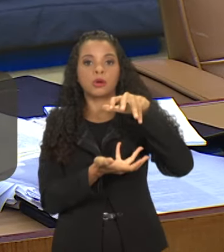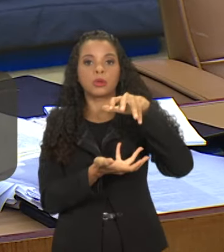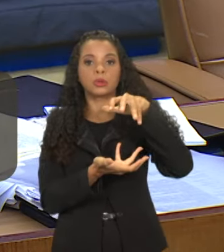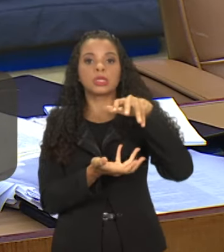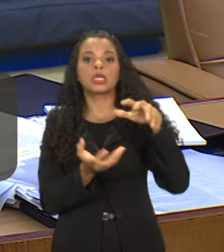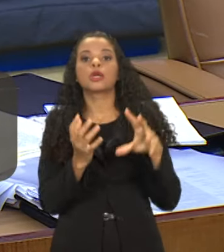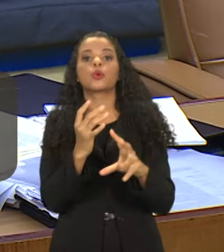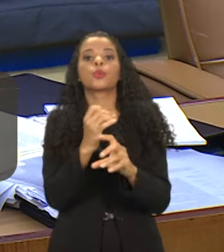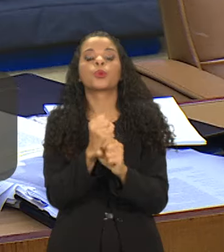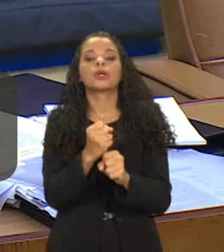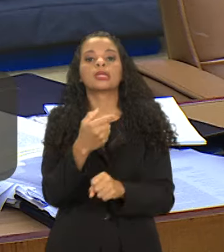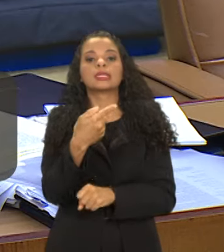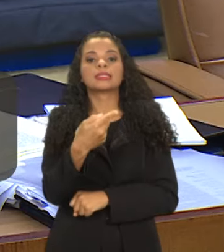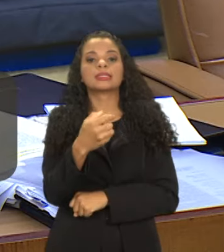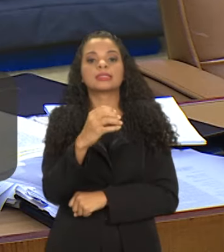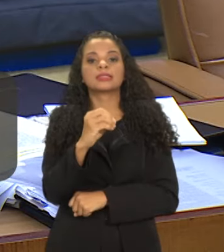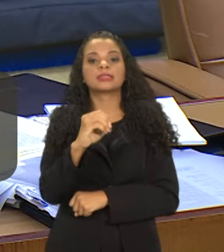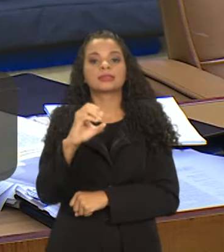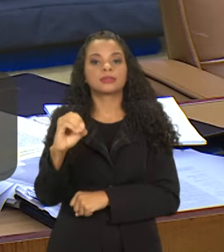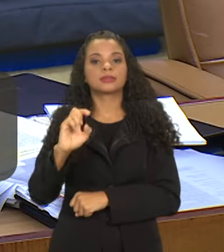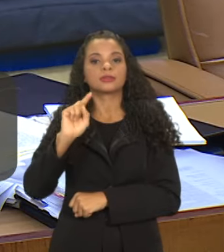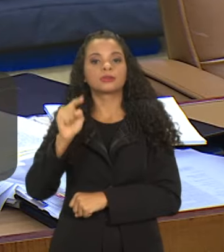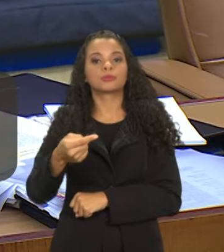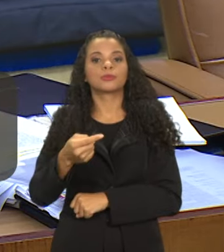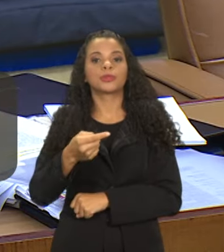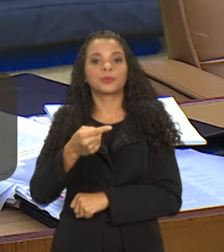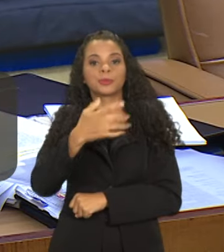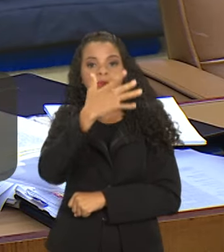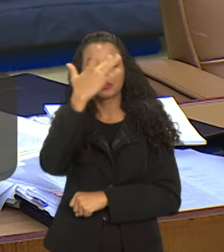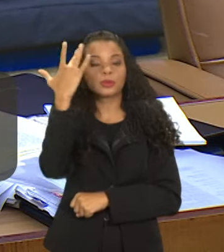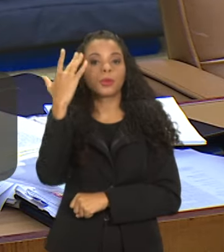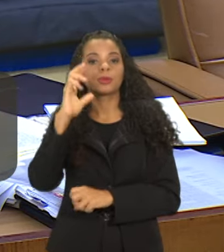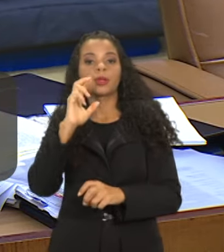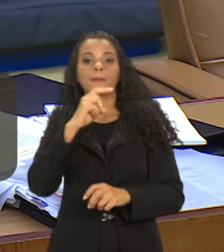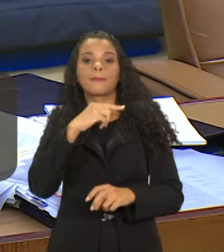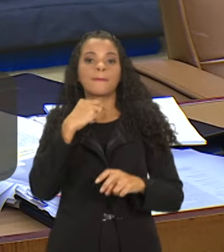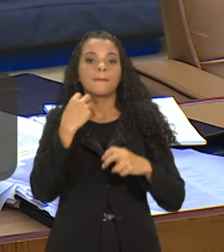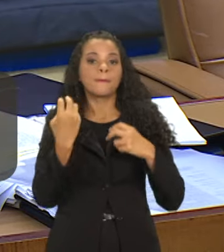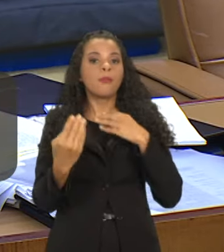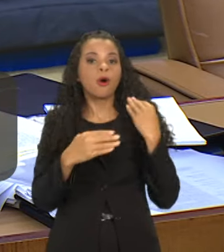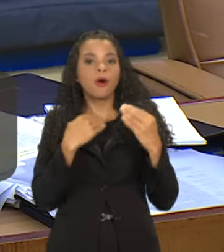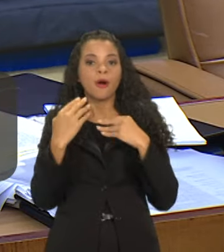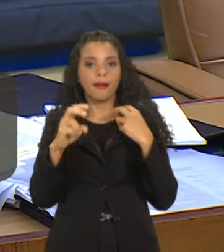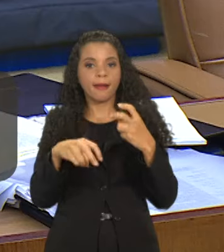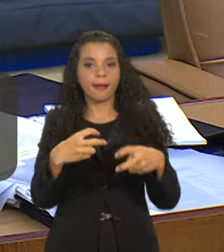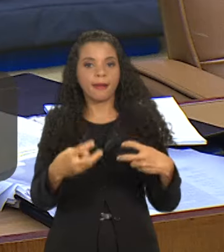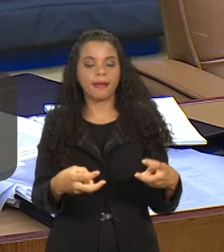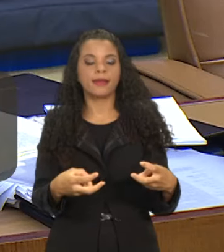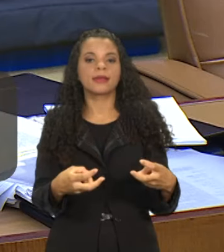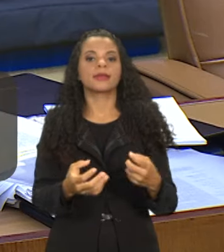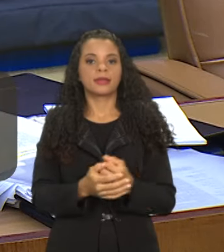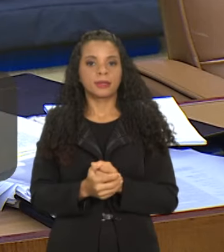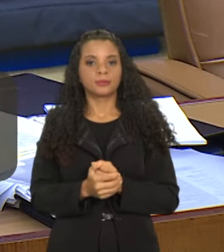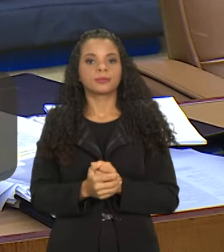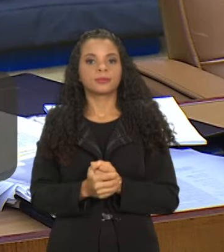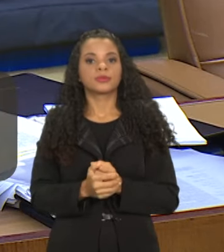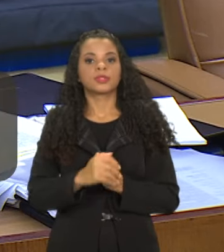O Brasil foi o segundo país do mundo em números absolutos, não por 100 mil habitantes,